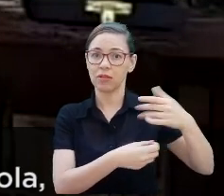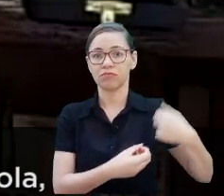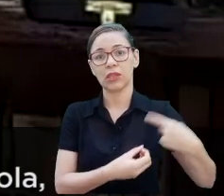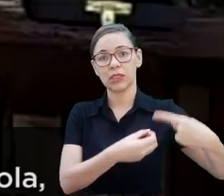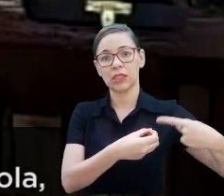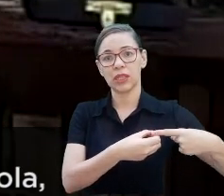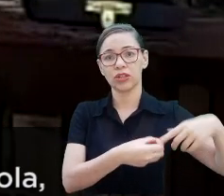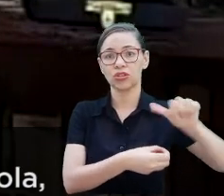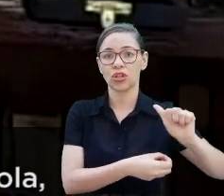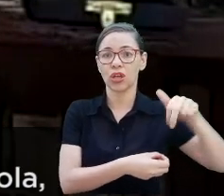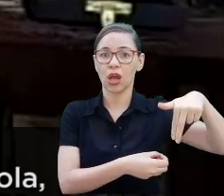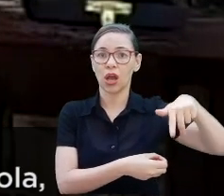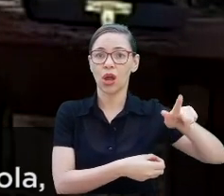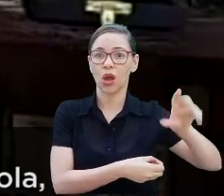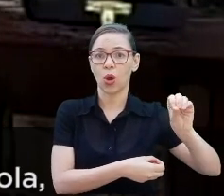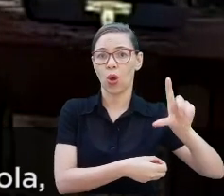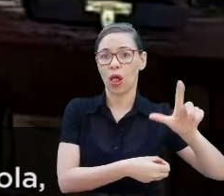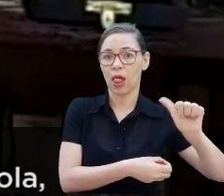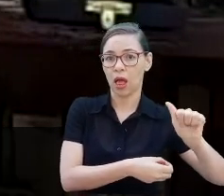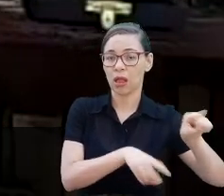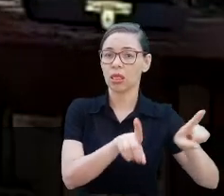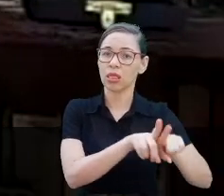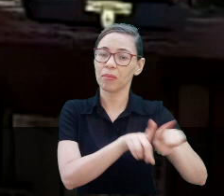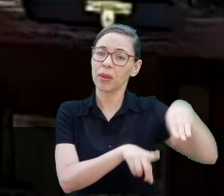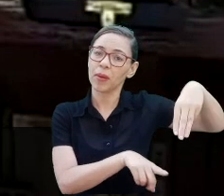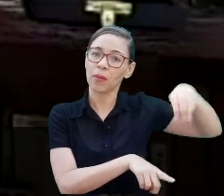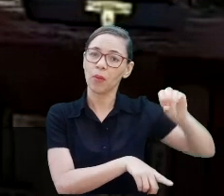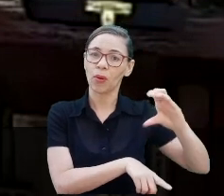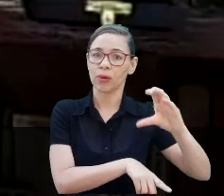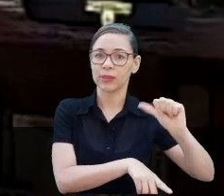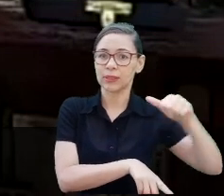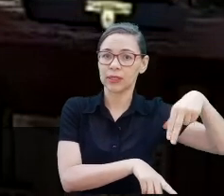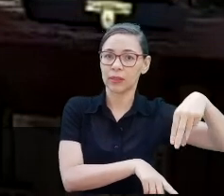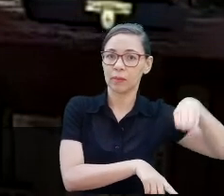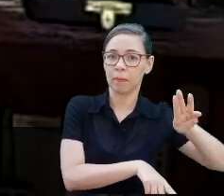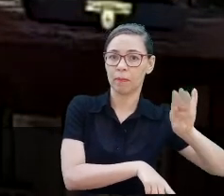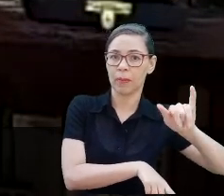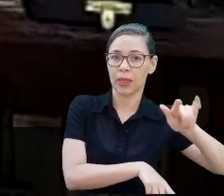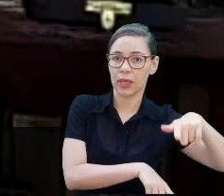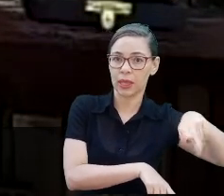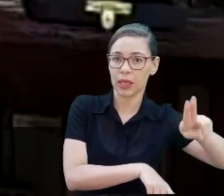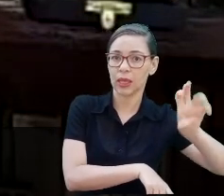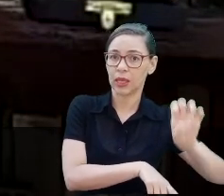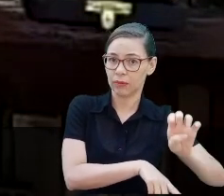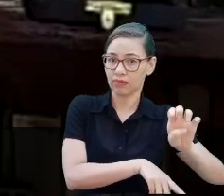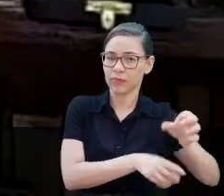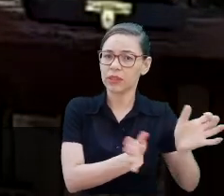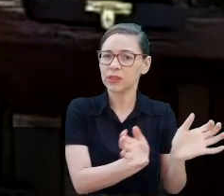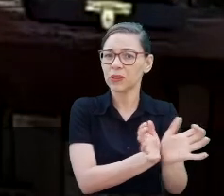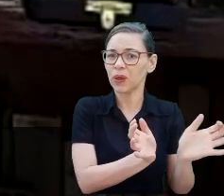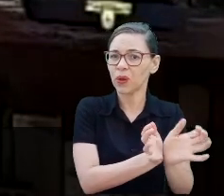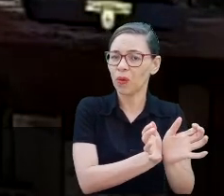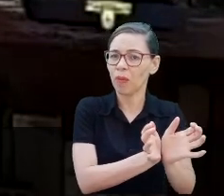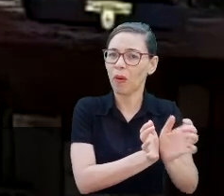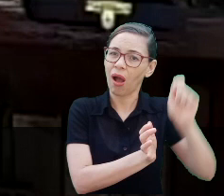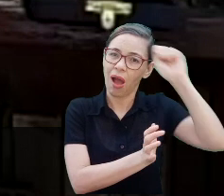africanos, especialmente de Moçambique e Angola, uma publicação que nós desenvolvemos sobre saúde mental,